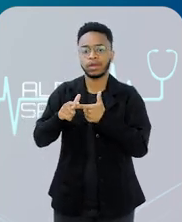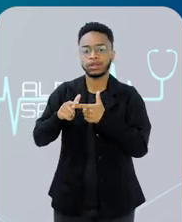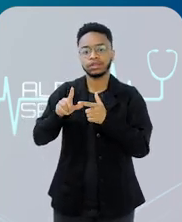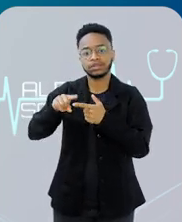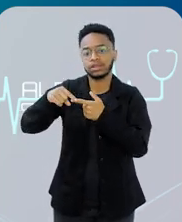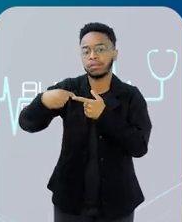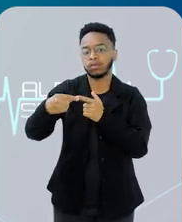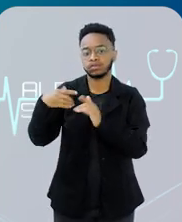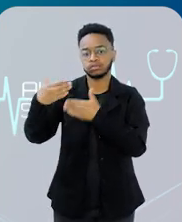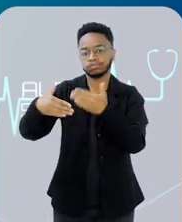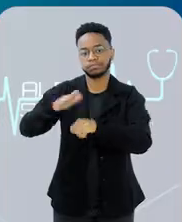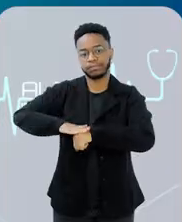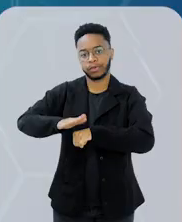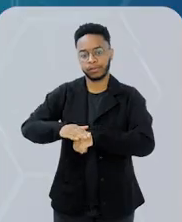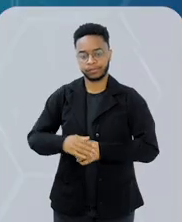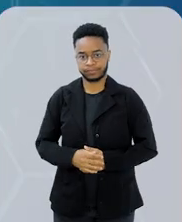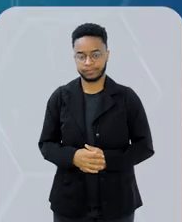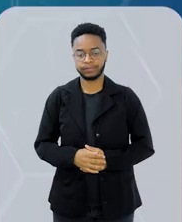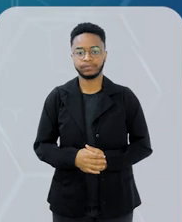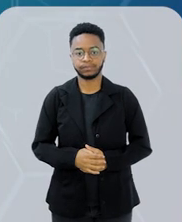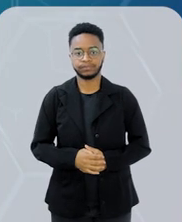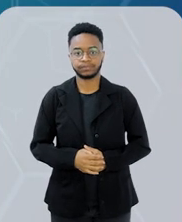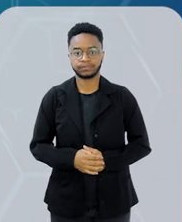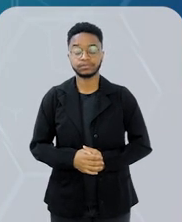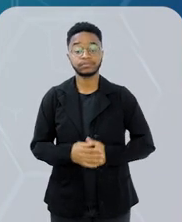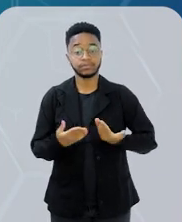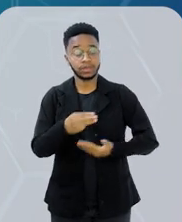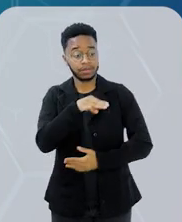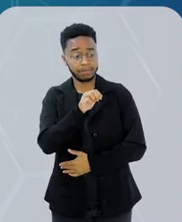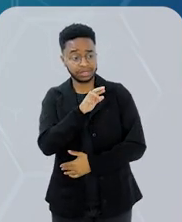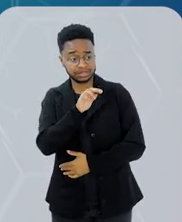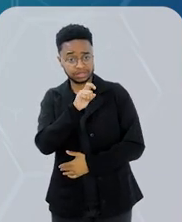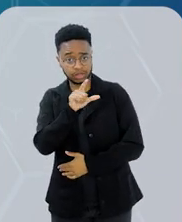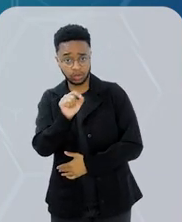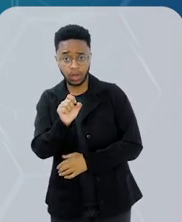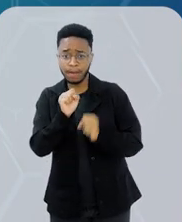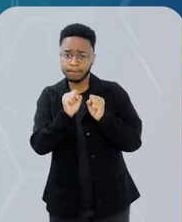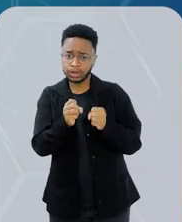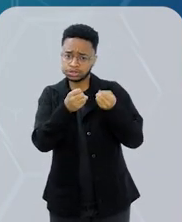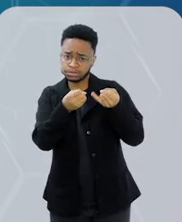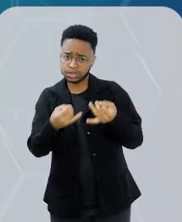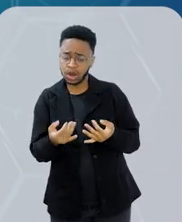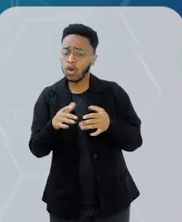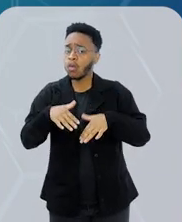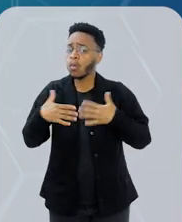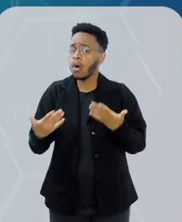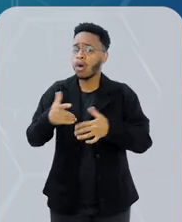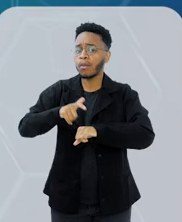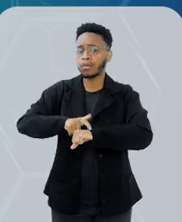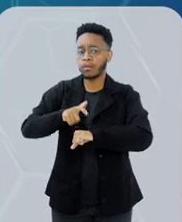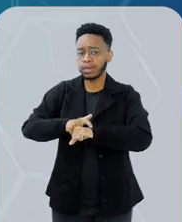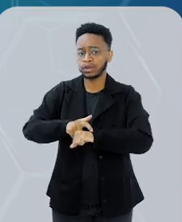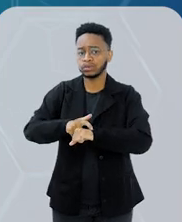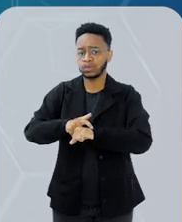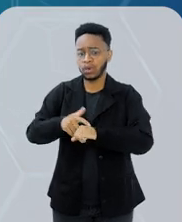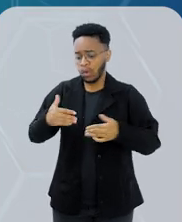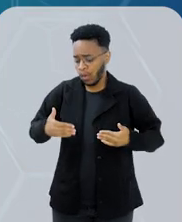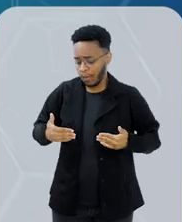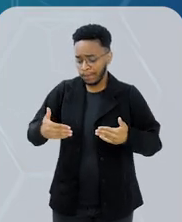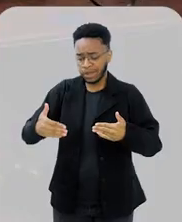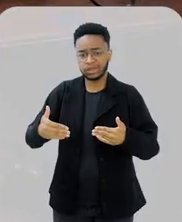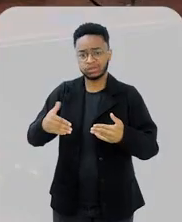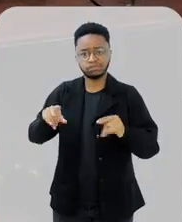para o desenvolvimento dela mesmo. Doutor Marcelo, você pode falar para a gente assim, a partir de qual momento uma mama